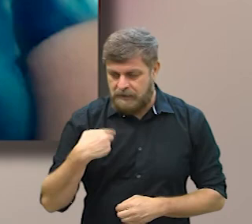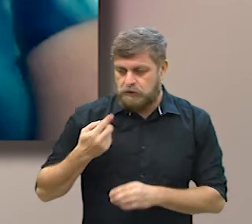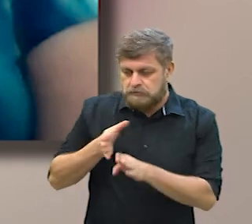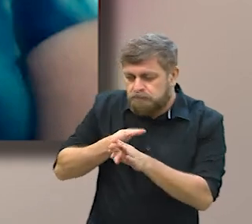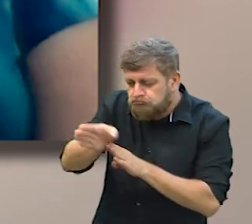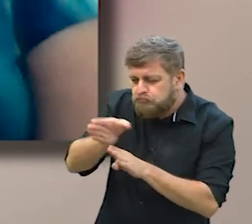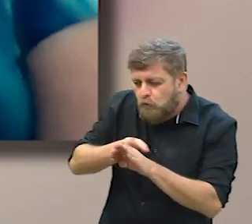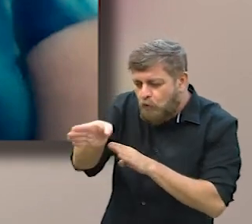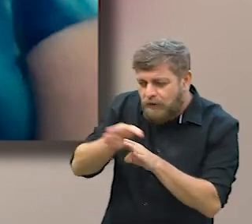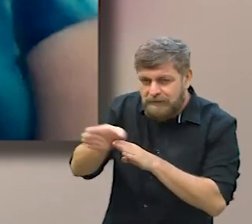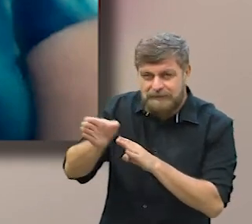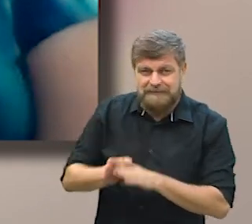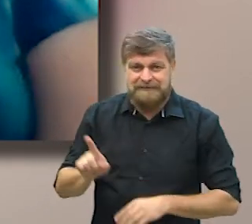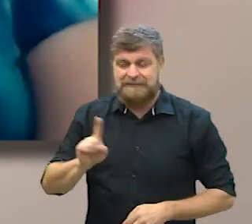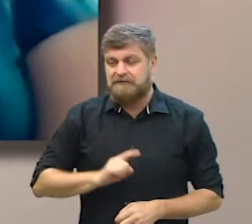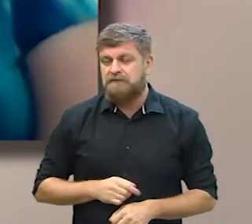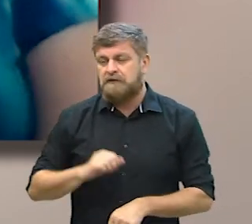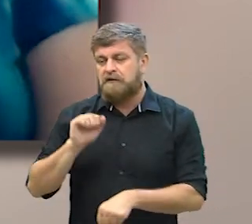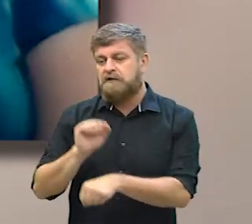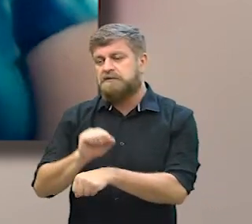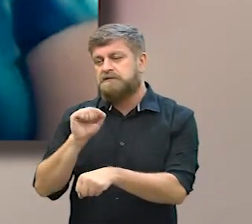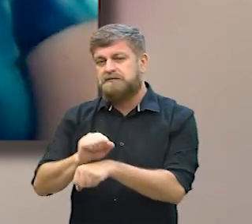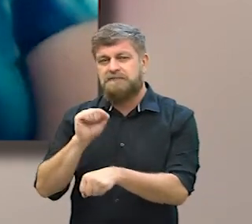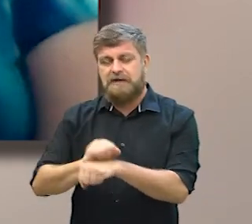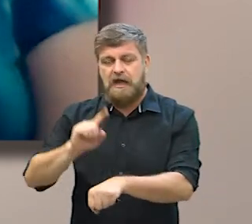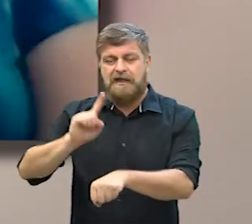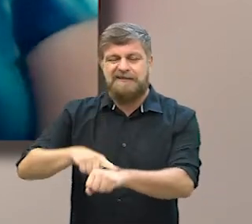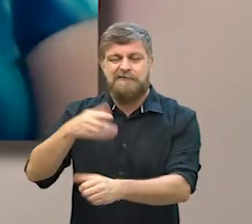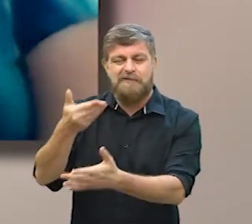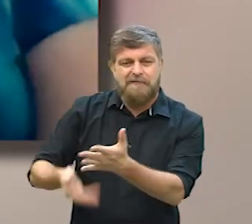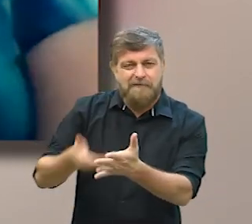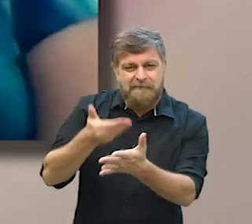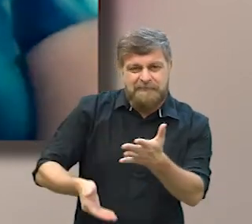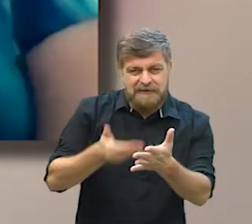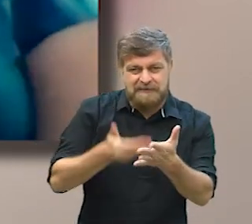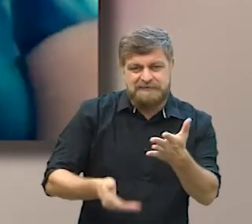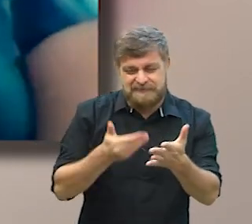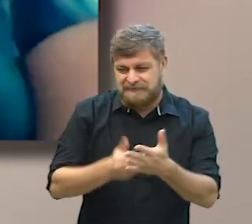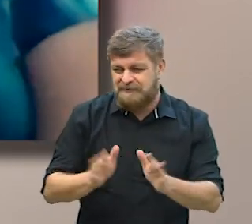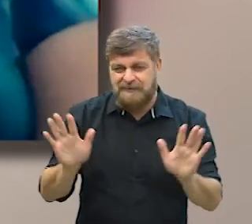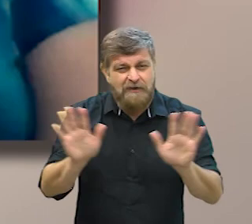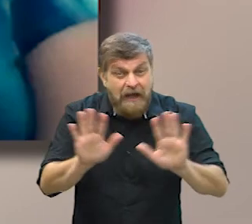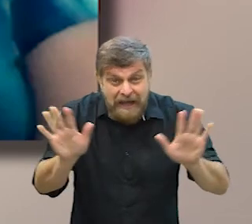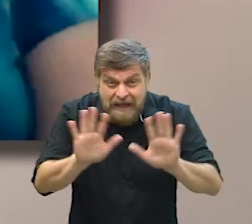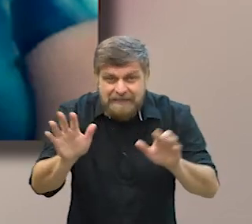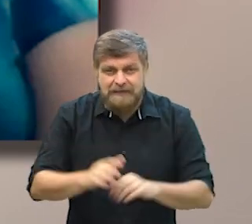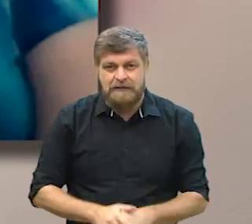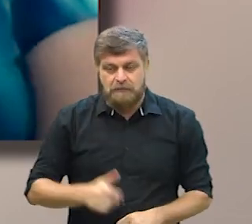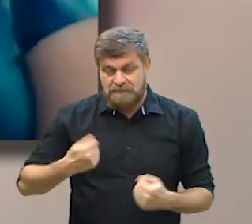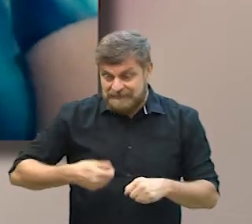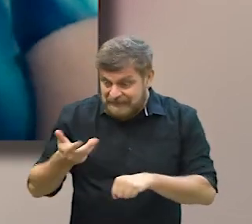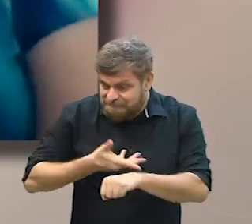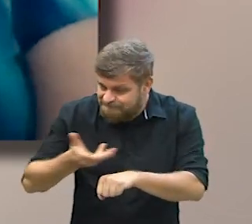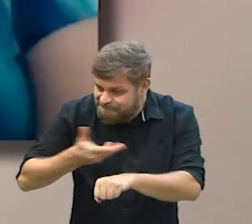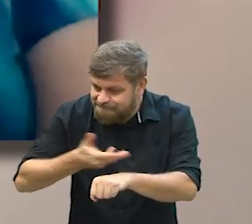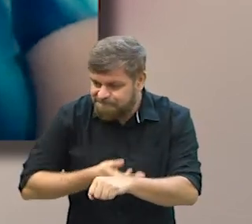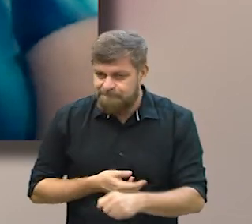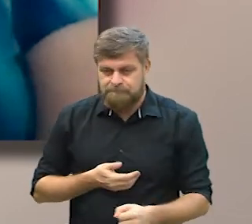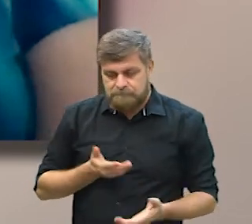para os pais, de não comer bola, né? Que nem numa expressão um pouquinho mais,